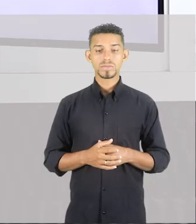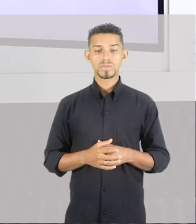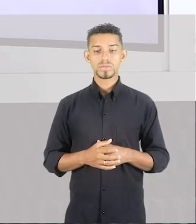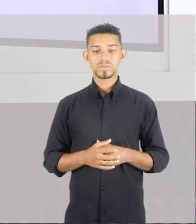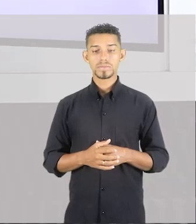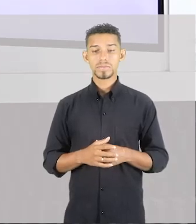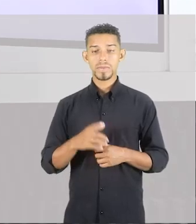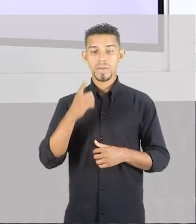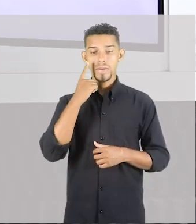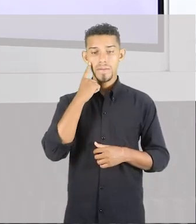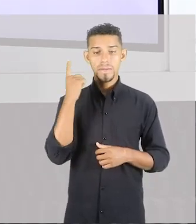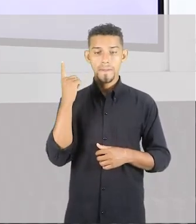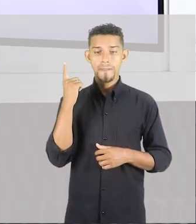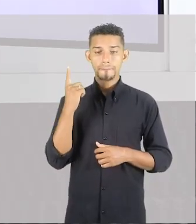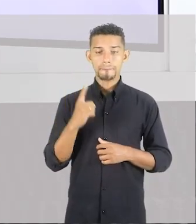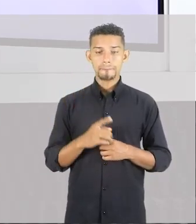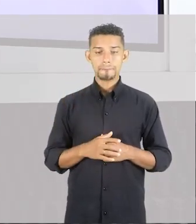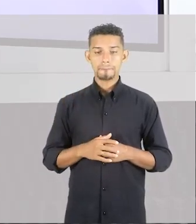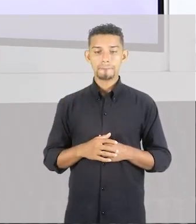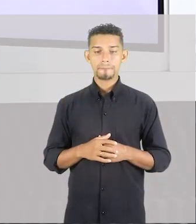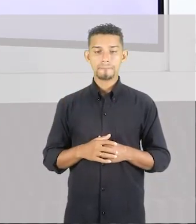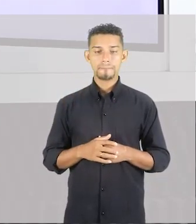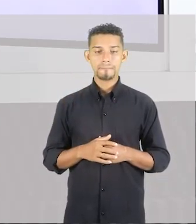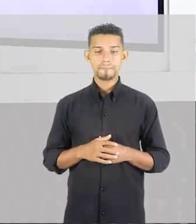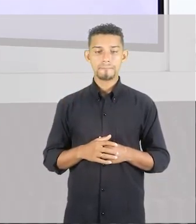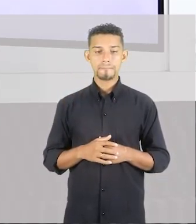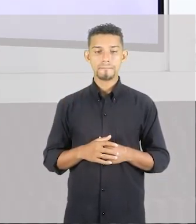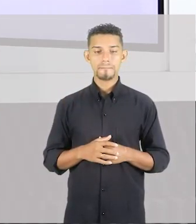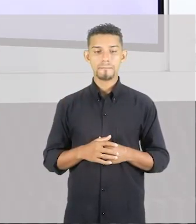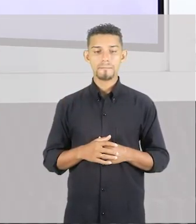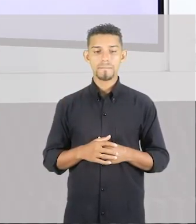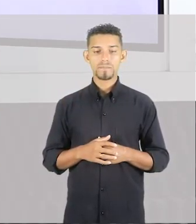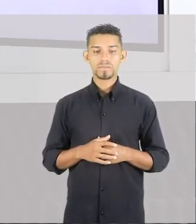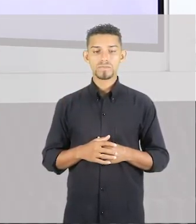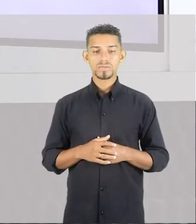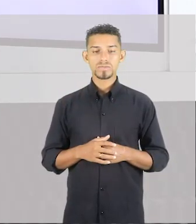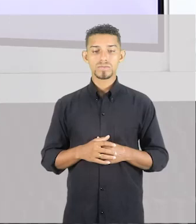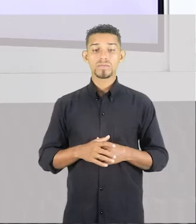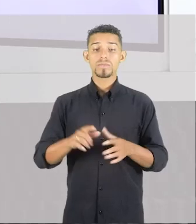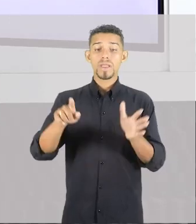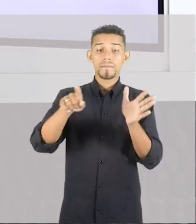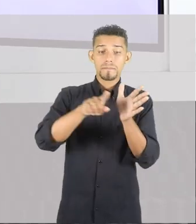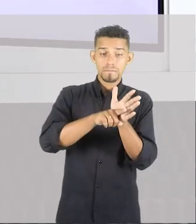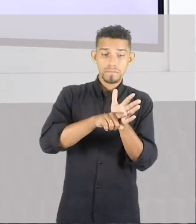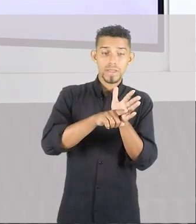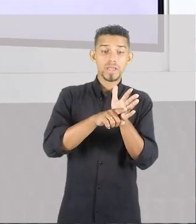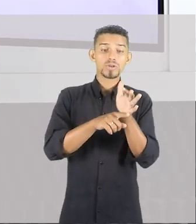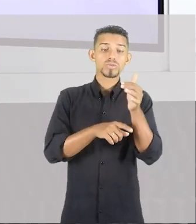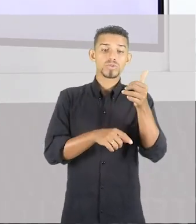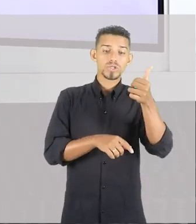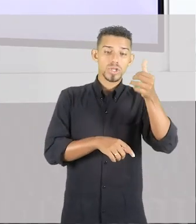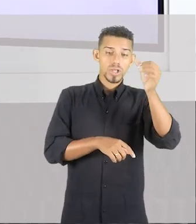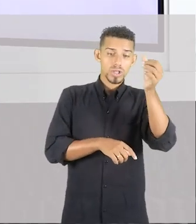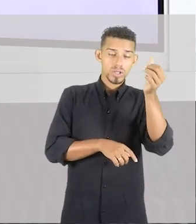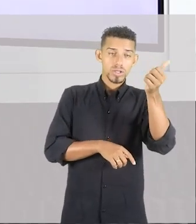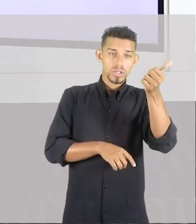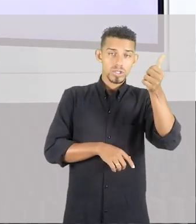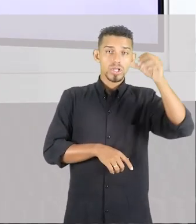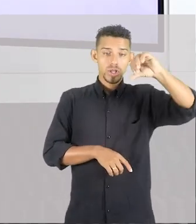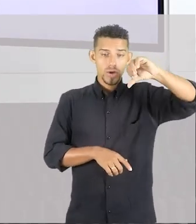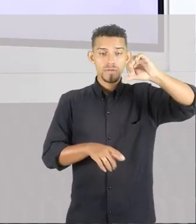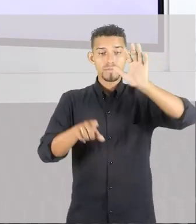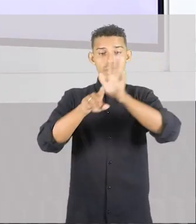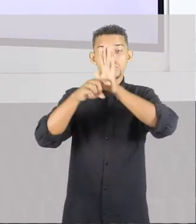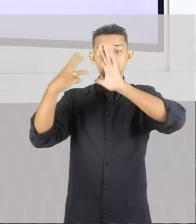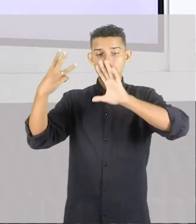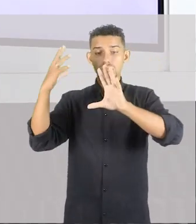expoente 10. Ou a base 10. Menos 19 menos 3 dá menos